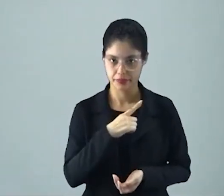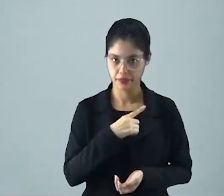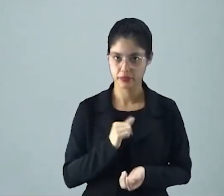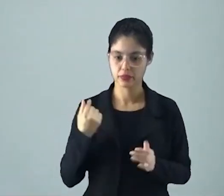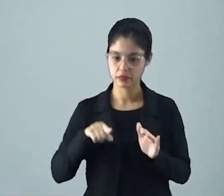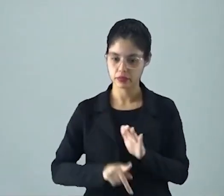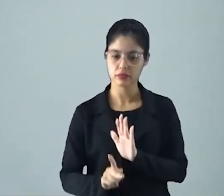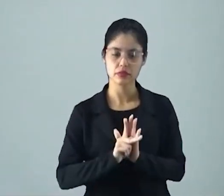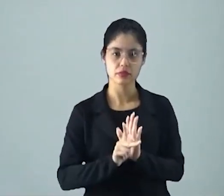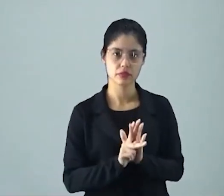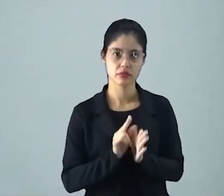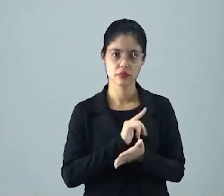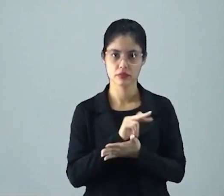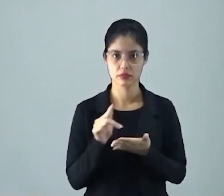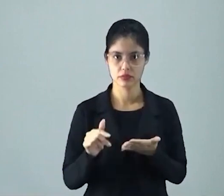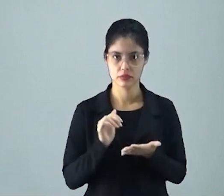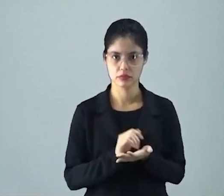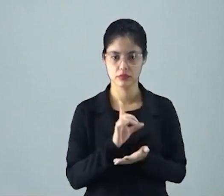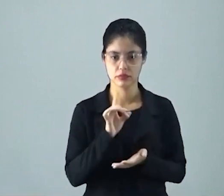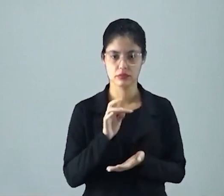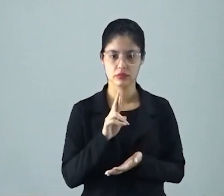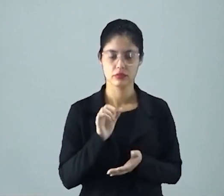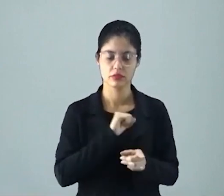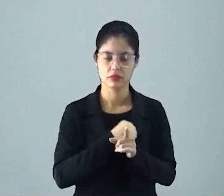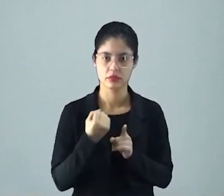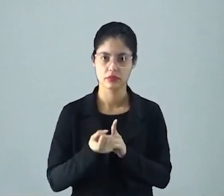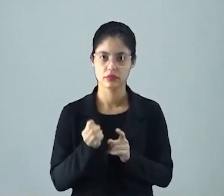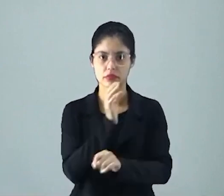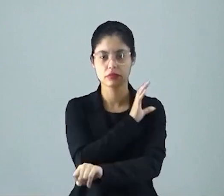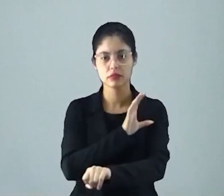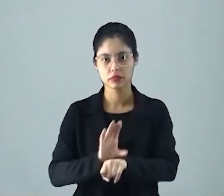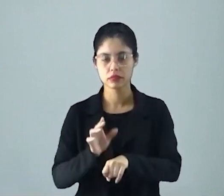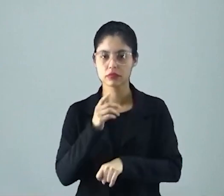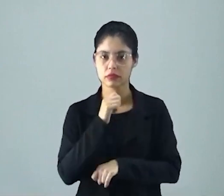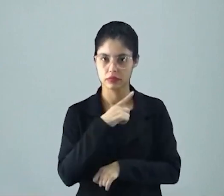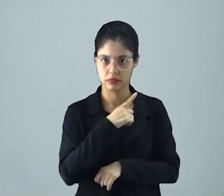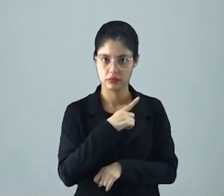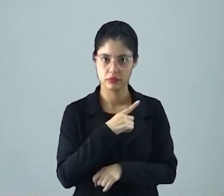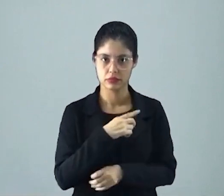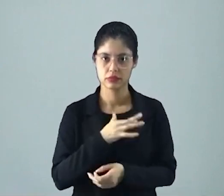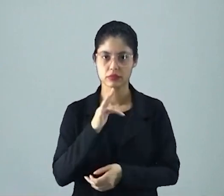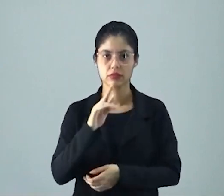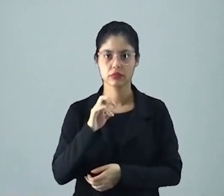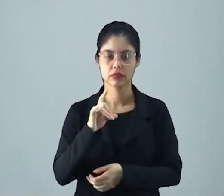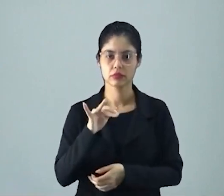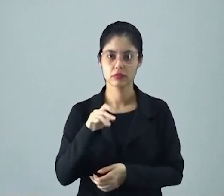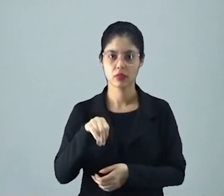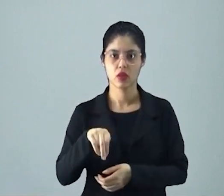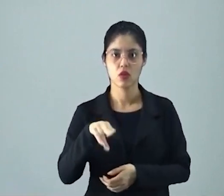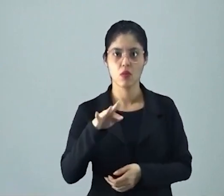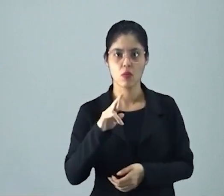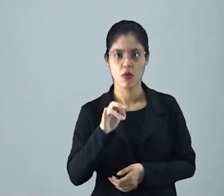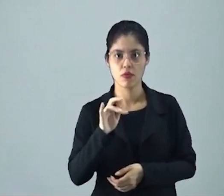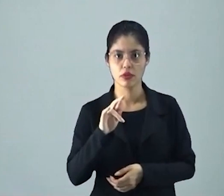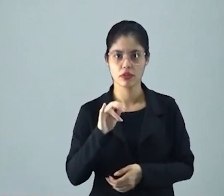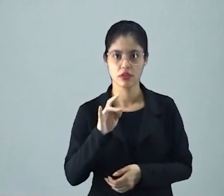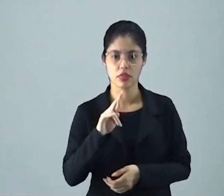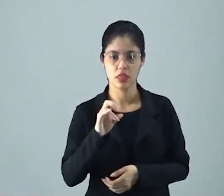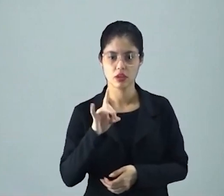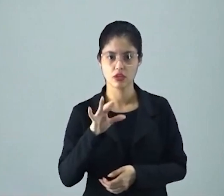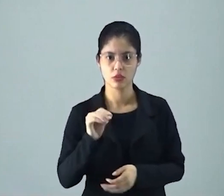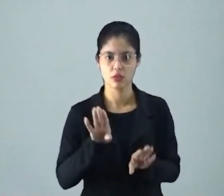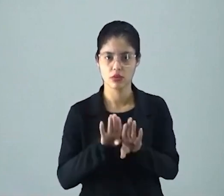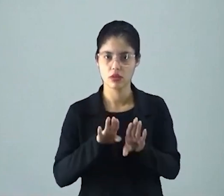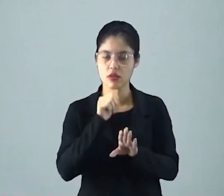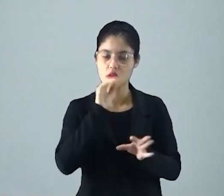temos, dentro da variação diastrática, né, social ou cultural, nós temos aí os fonológicos e os morfossintáticos. O fonológico